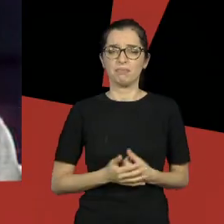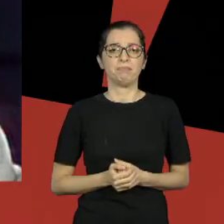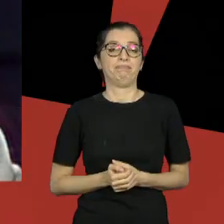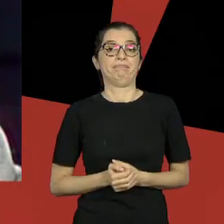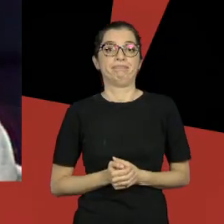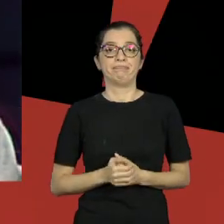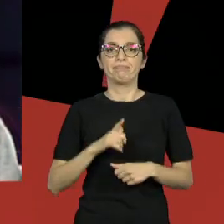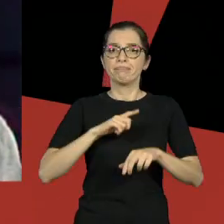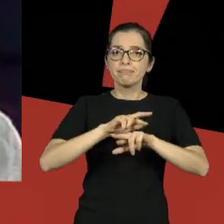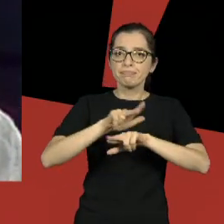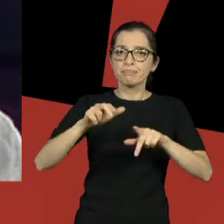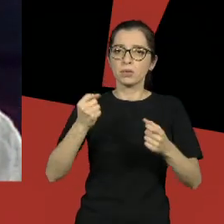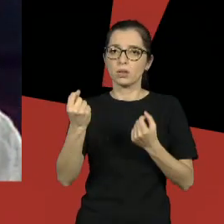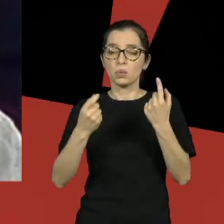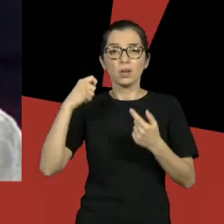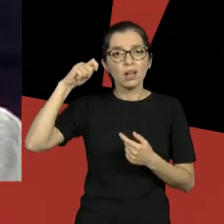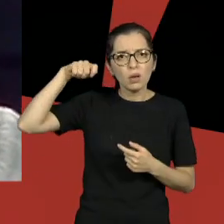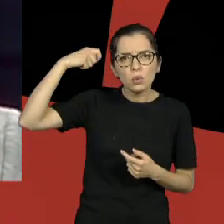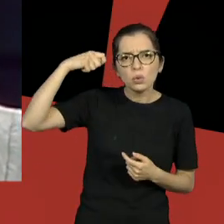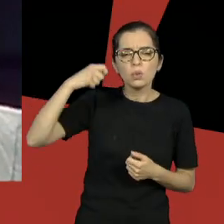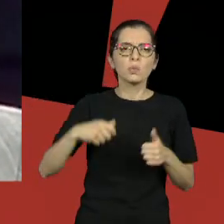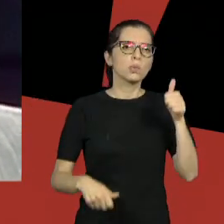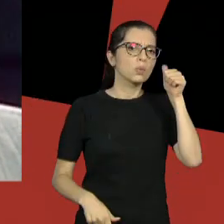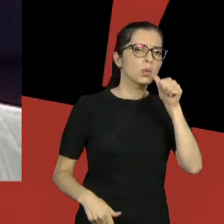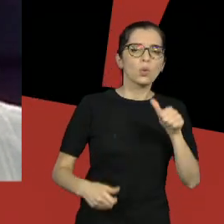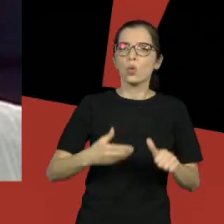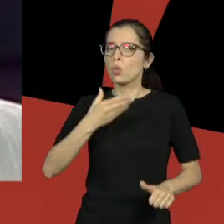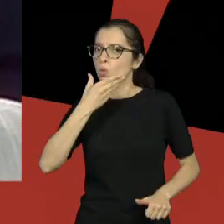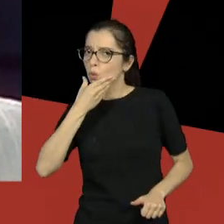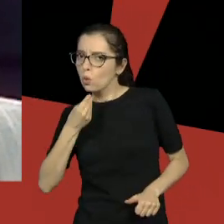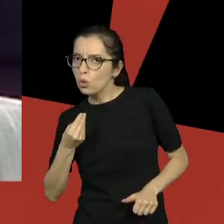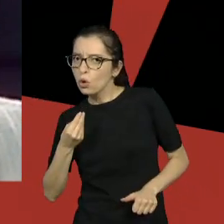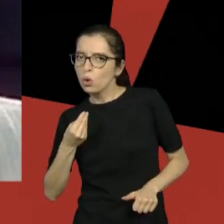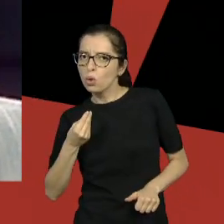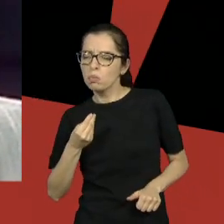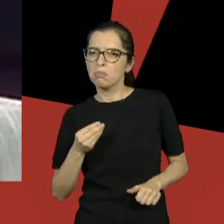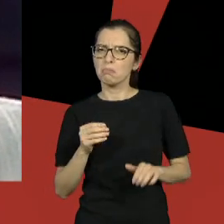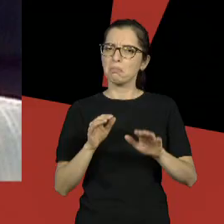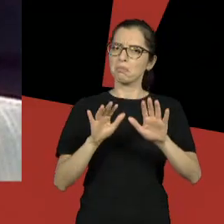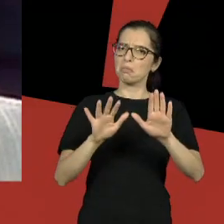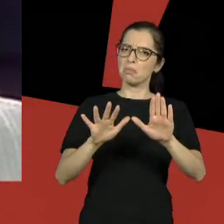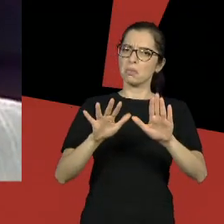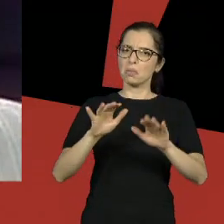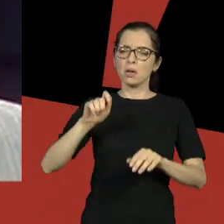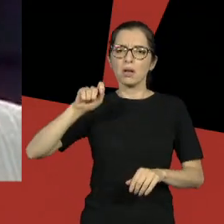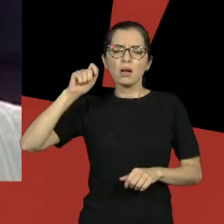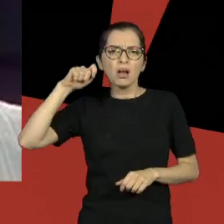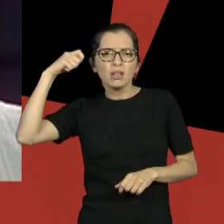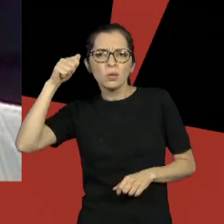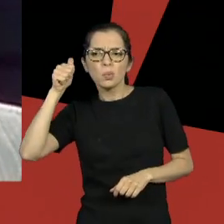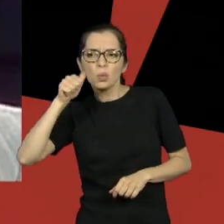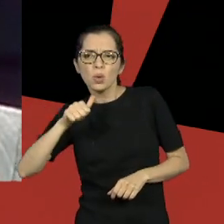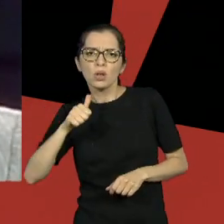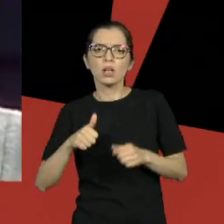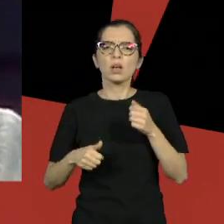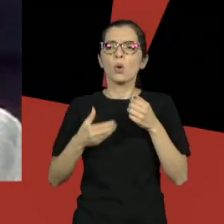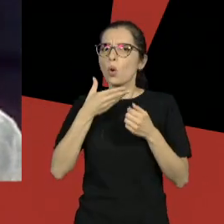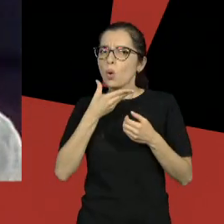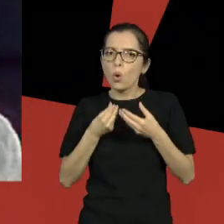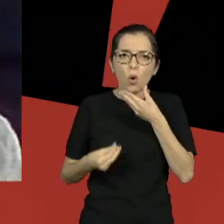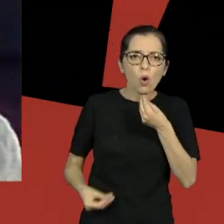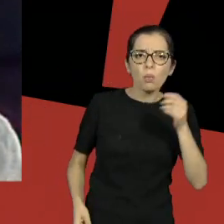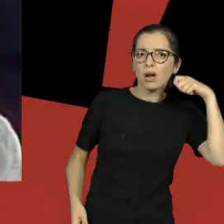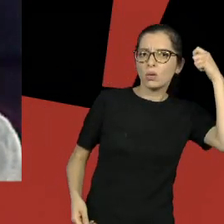e existem atrizes e não existem atores negros e nem atrizes negras a